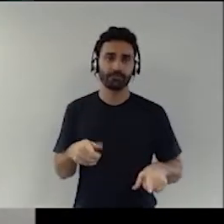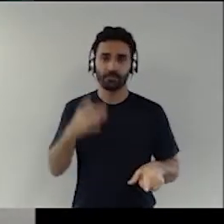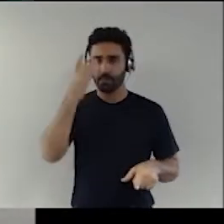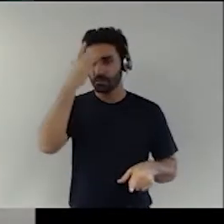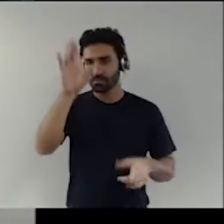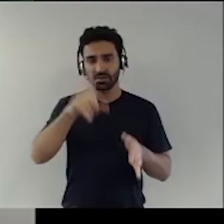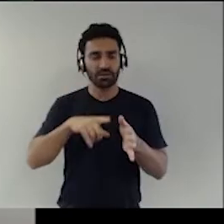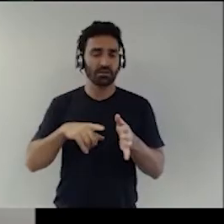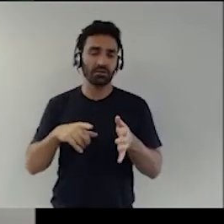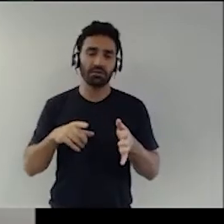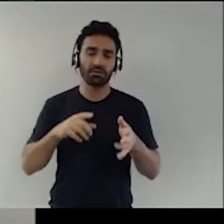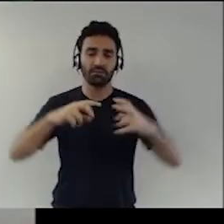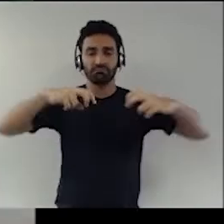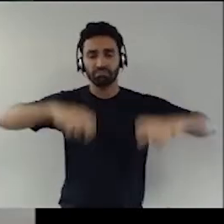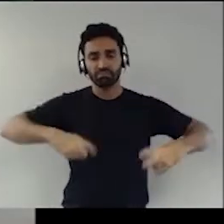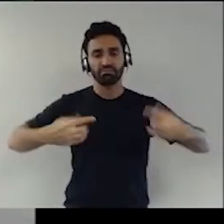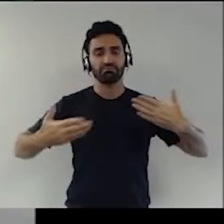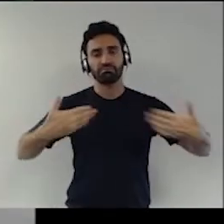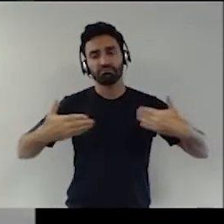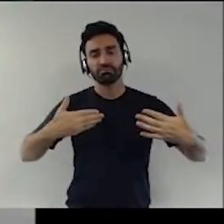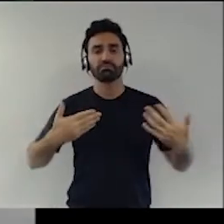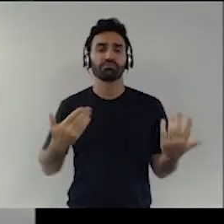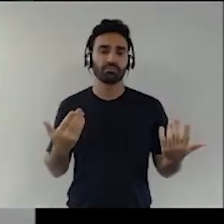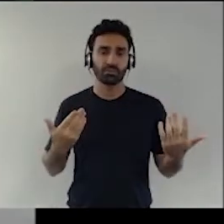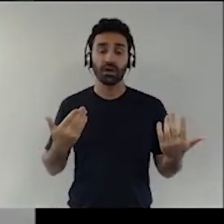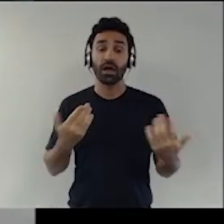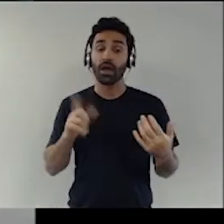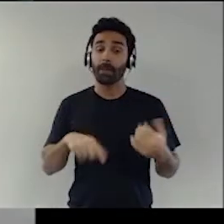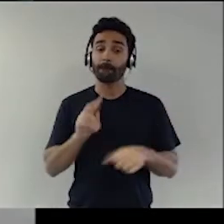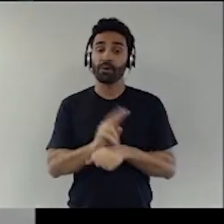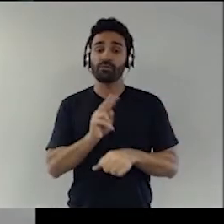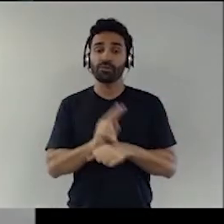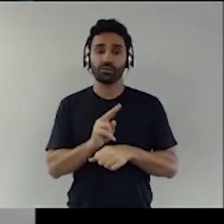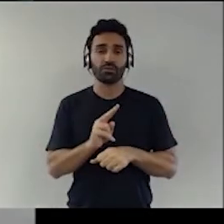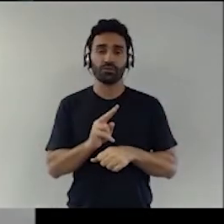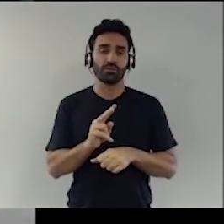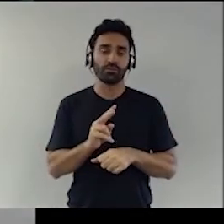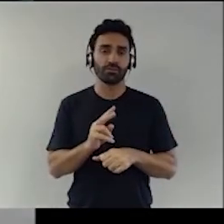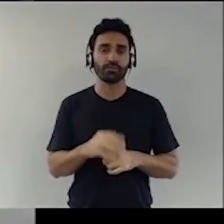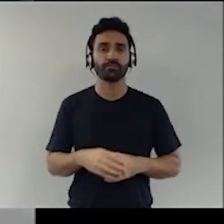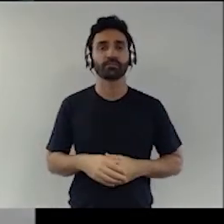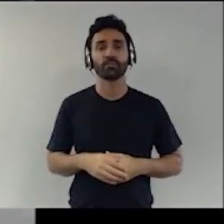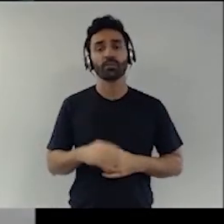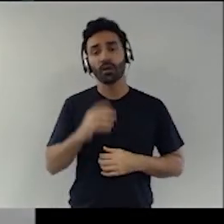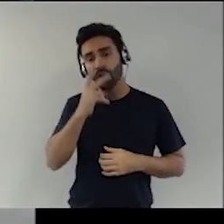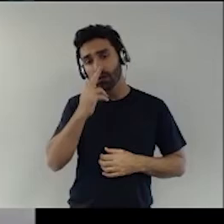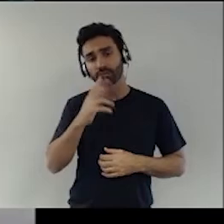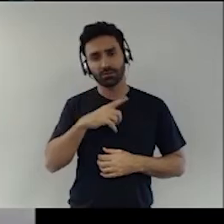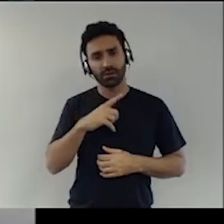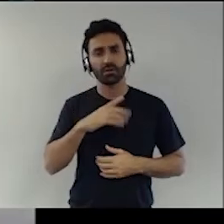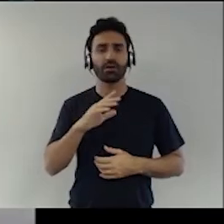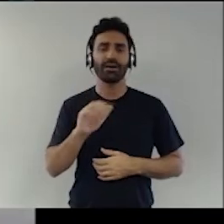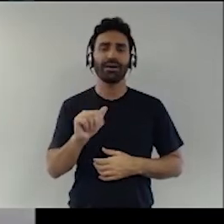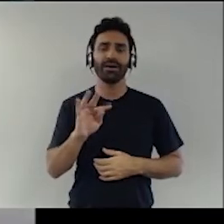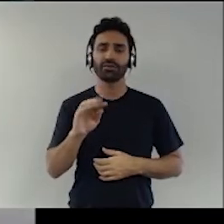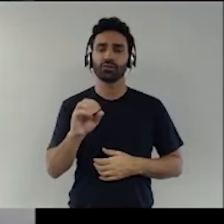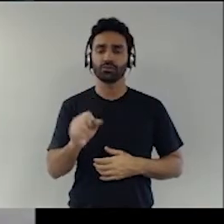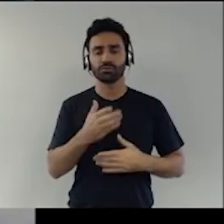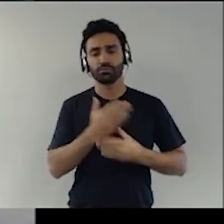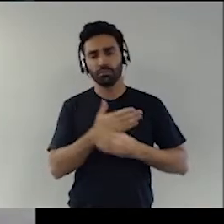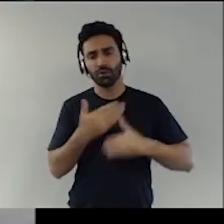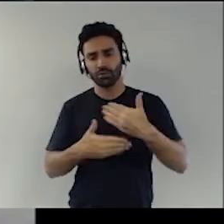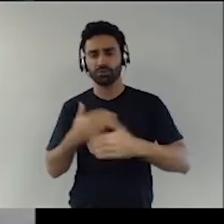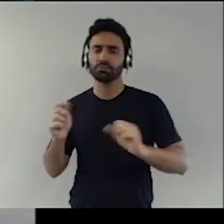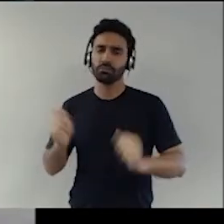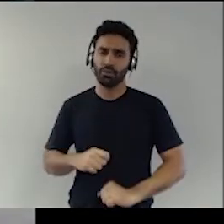de custódia, tudo isso é muito provisório, muito temporário. Eu acho que tem atos processuais que podem facilitar a vida